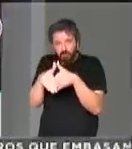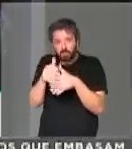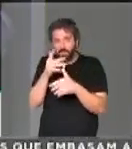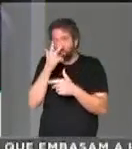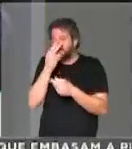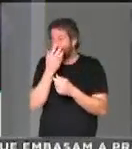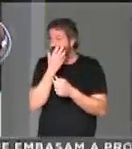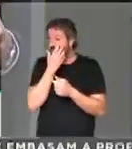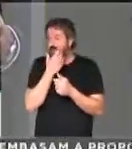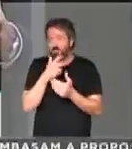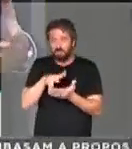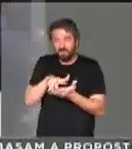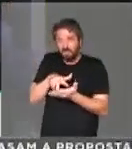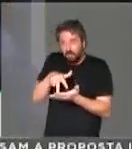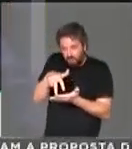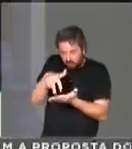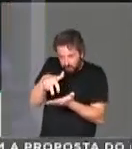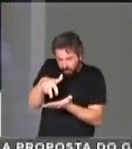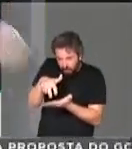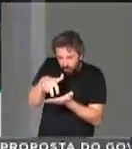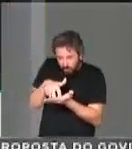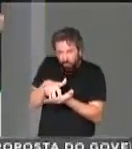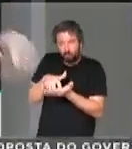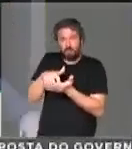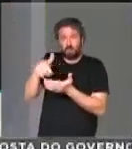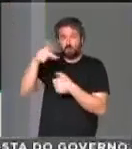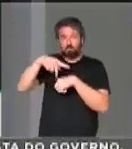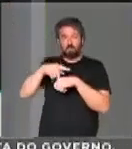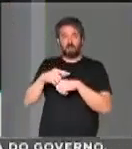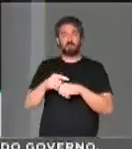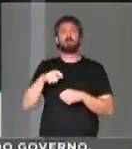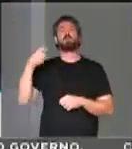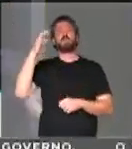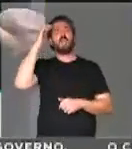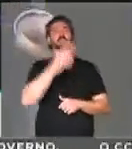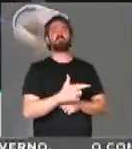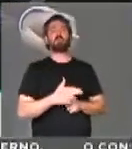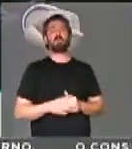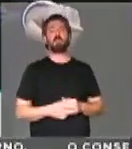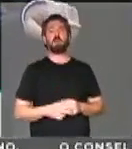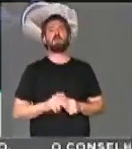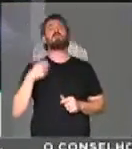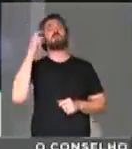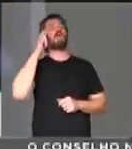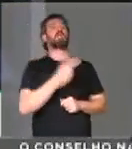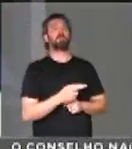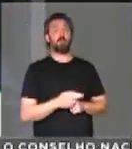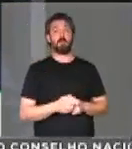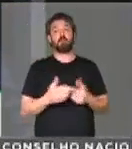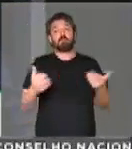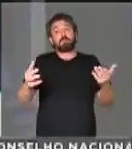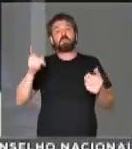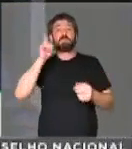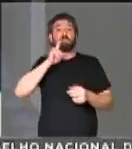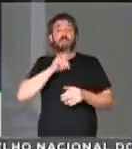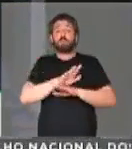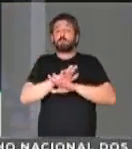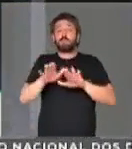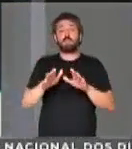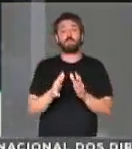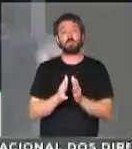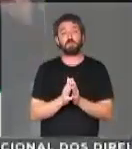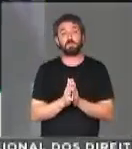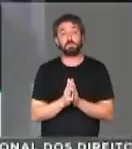quase que de joelhos perante o governo de outro país, ele não é respeitado. É isso que essa posição norte-americana hoje